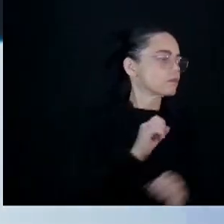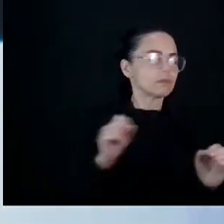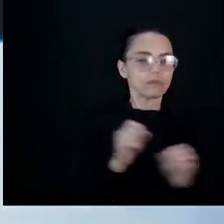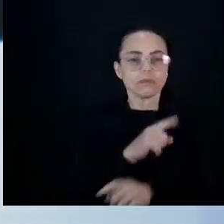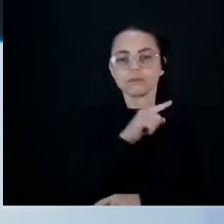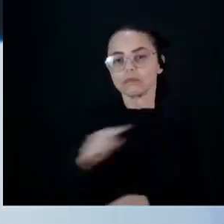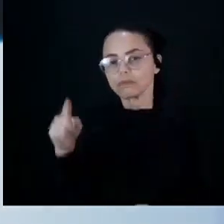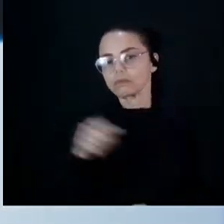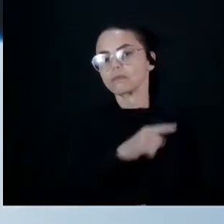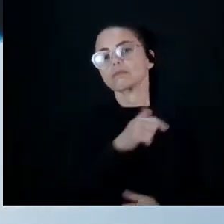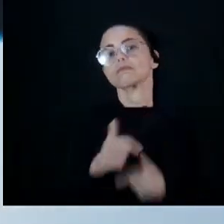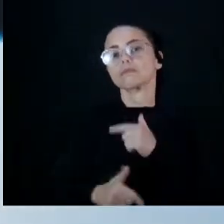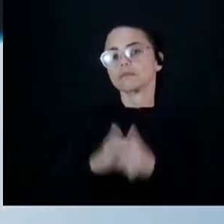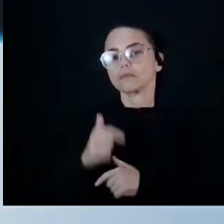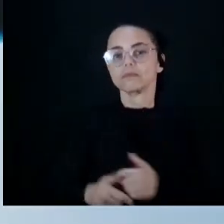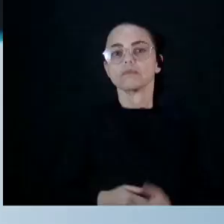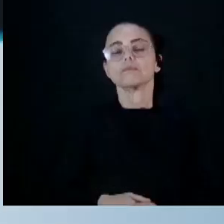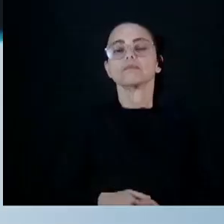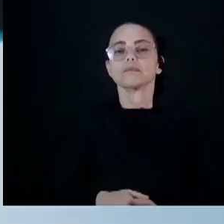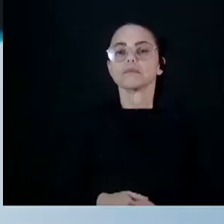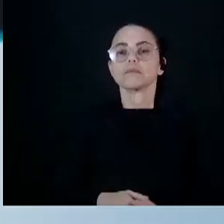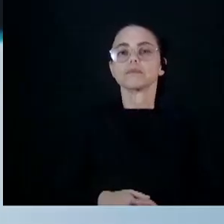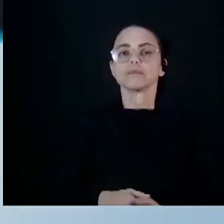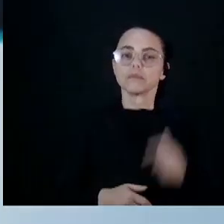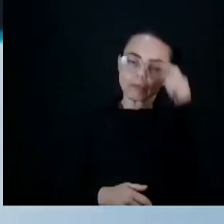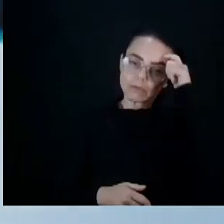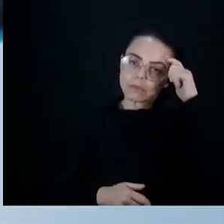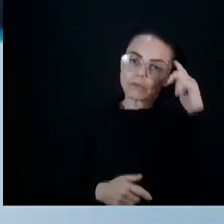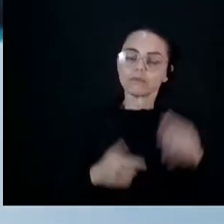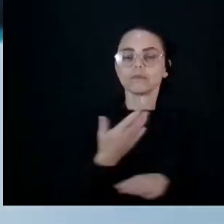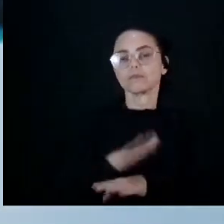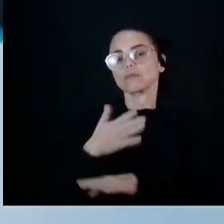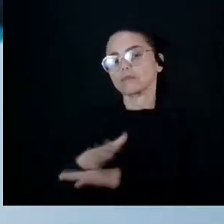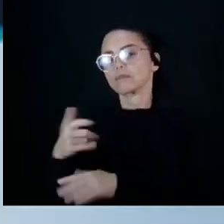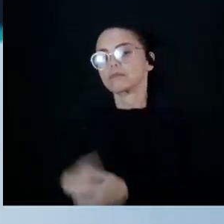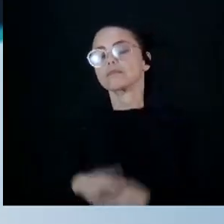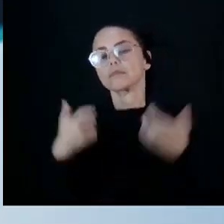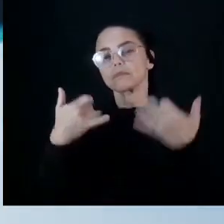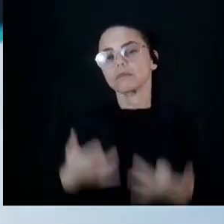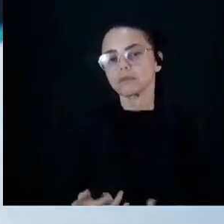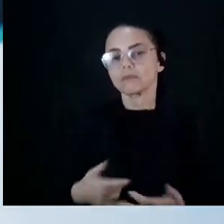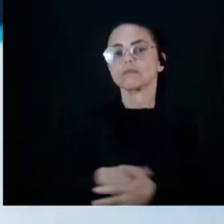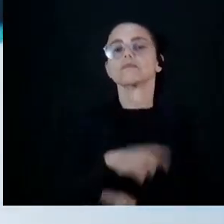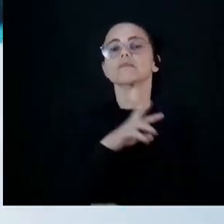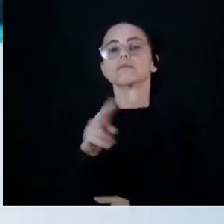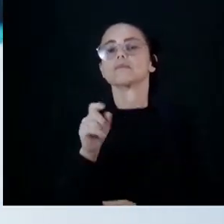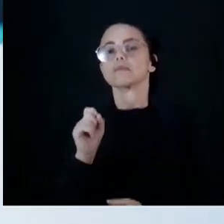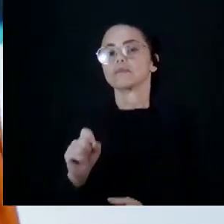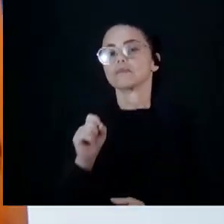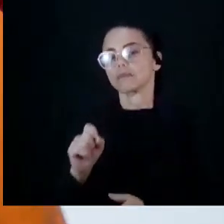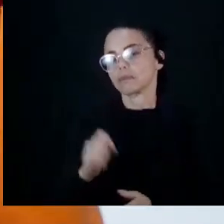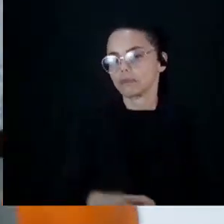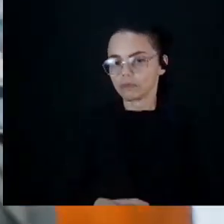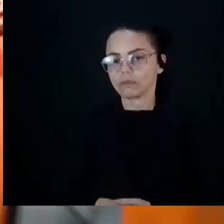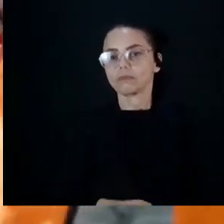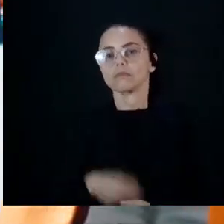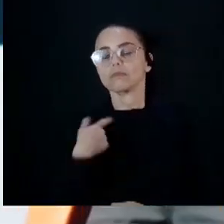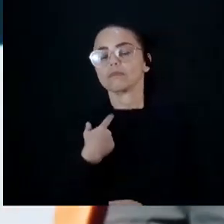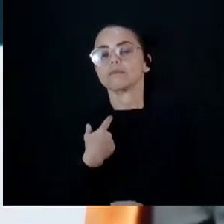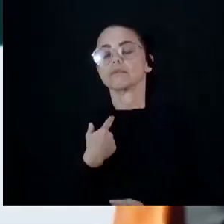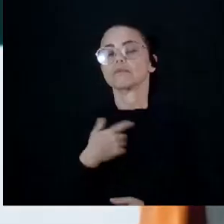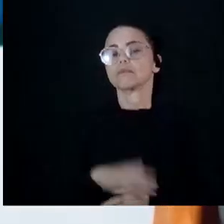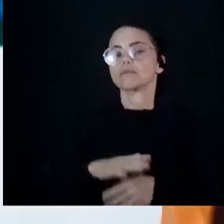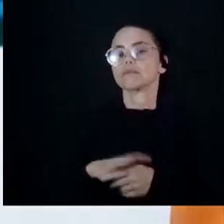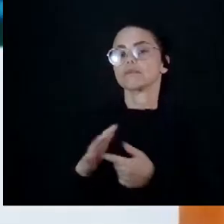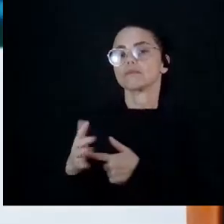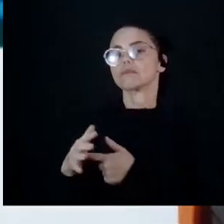empregos. Então, na prática, Ana, explica pra gente o que realmente é essa automação, né? Para quem está